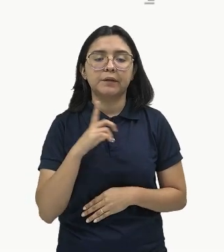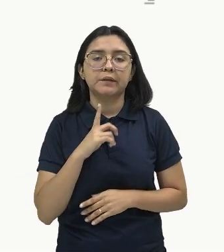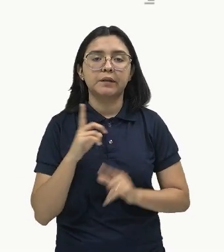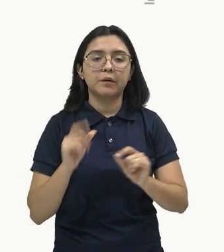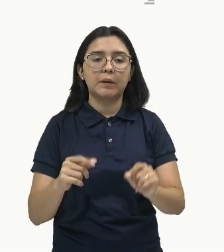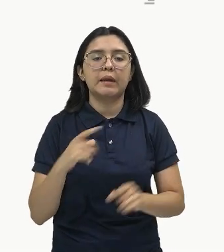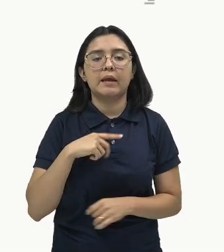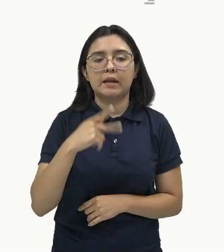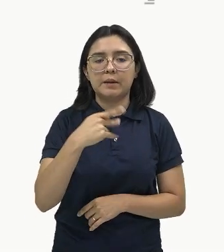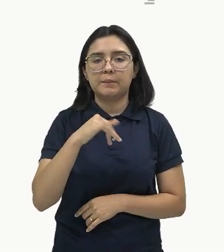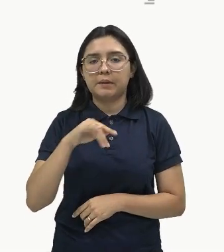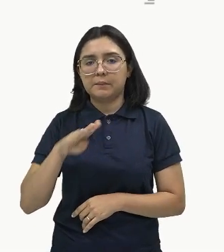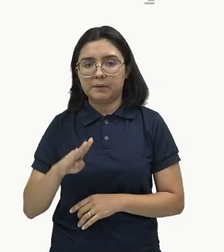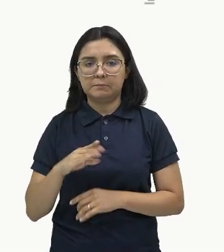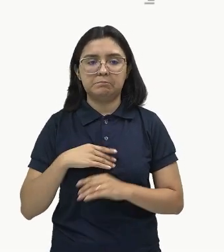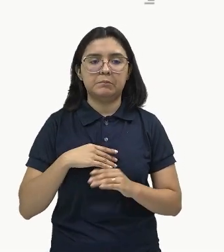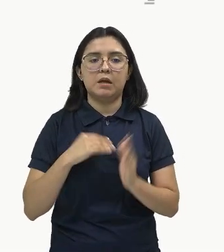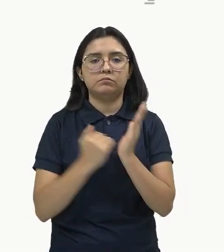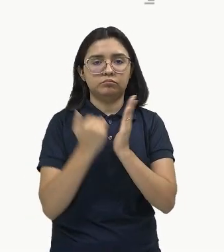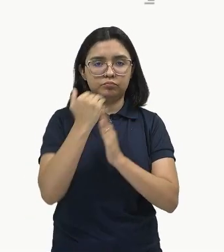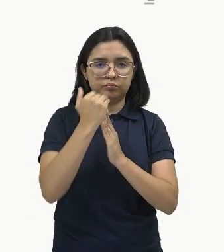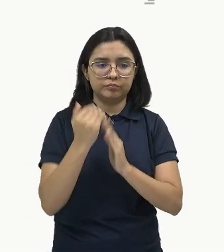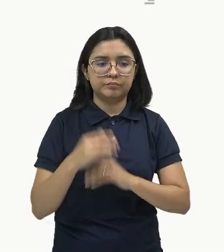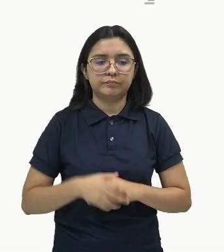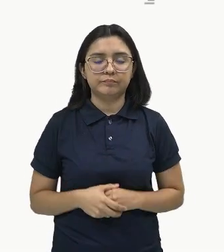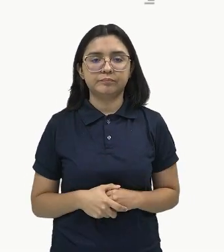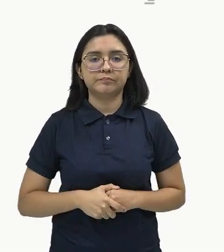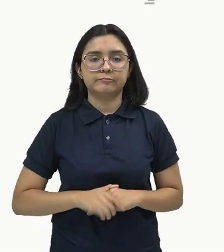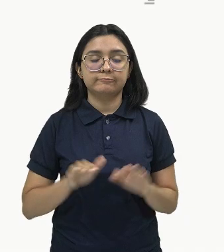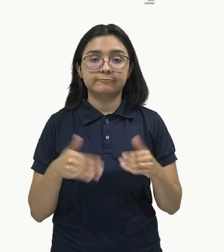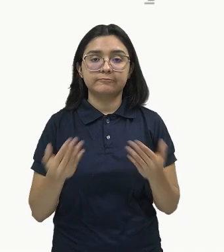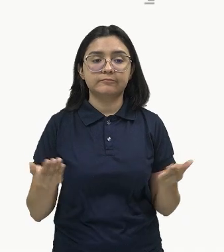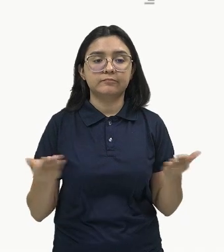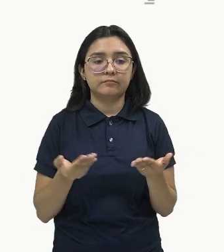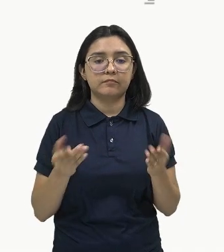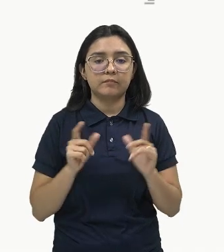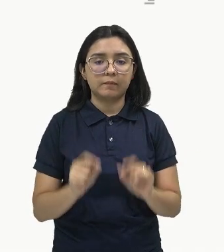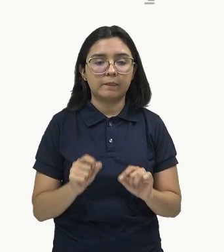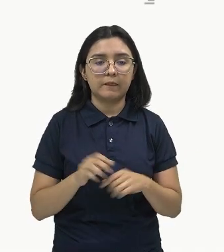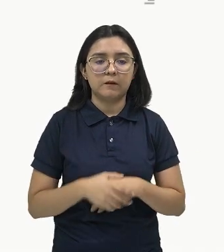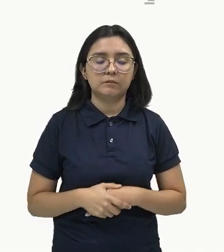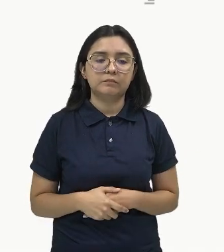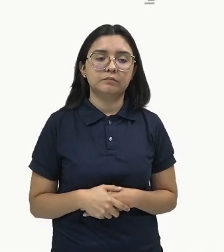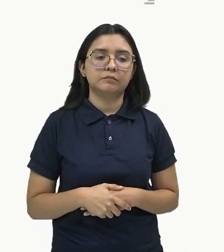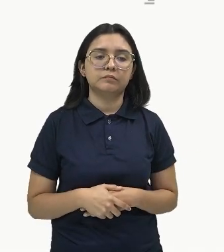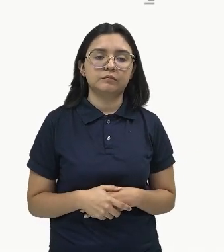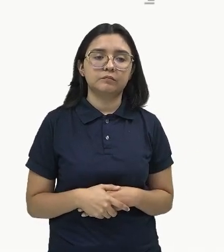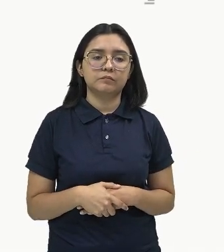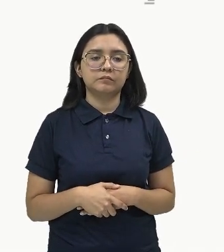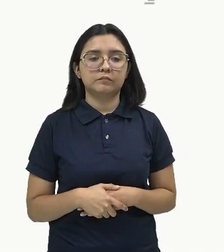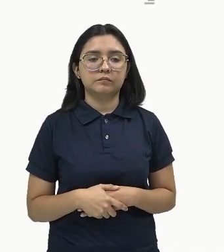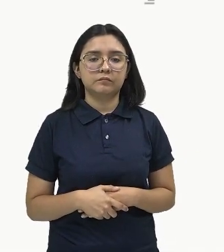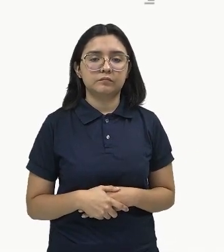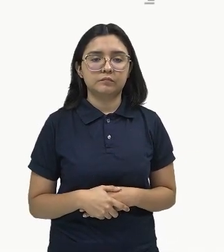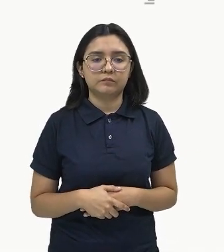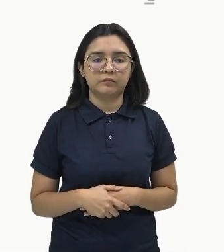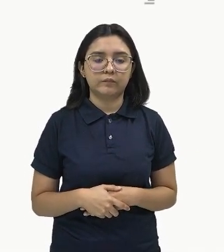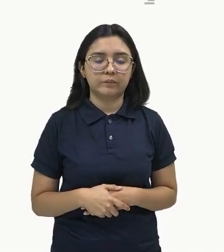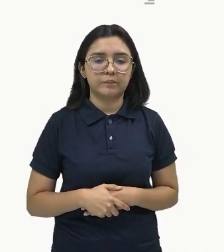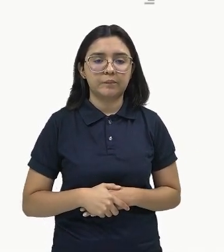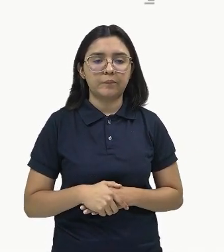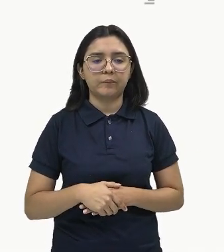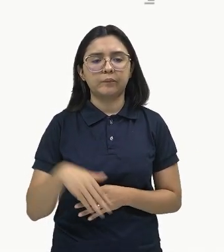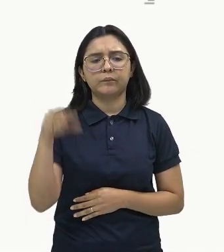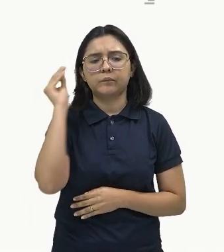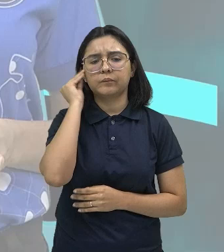né, bem alto, certo? Bem, então agora a gente vai ver um pouquinho mais a